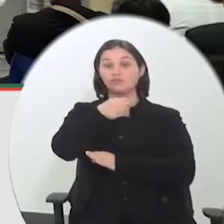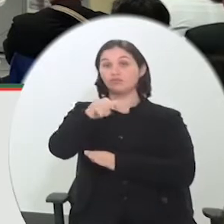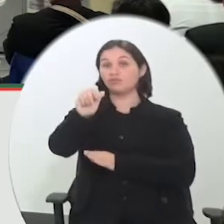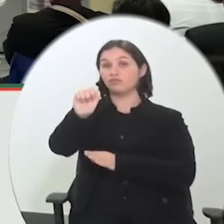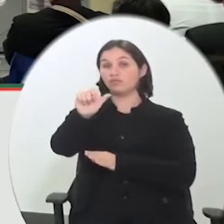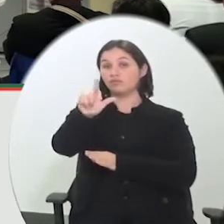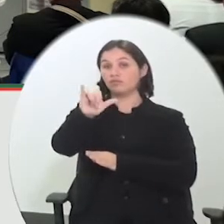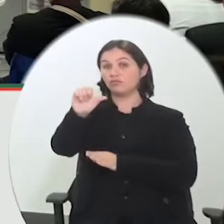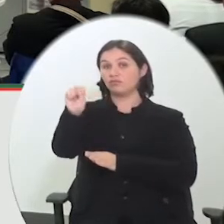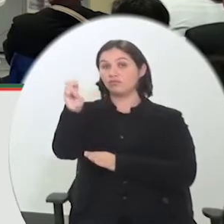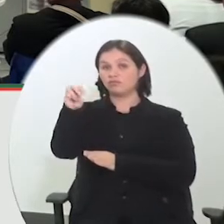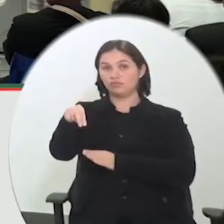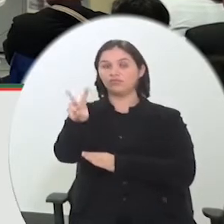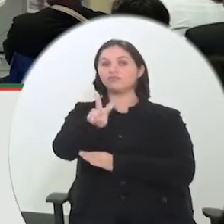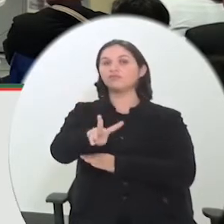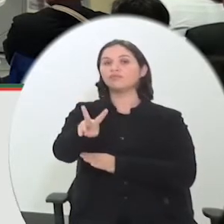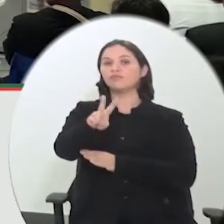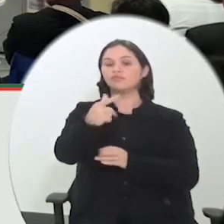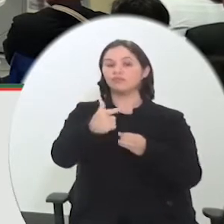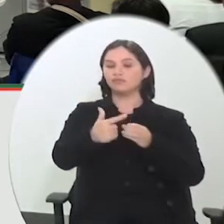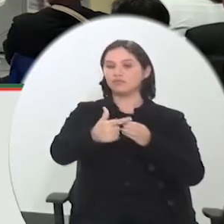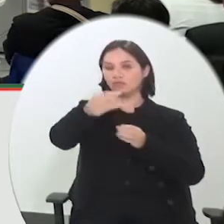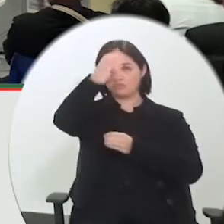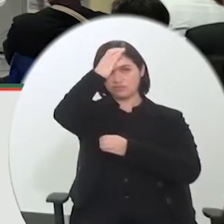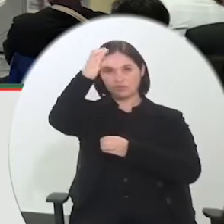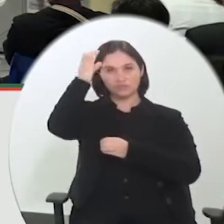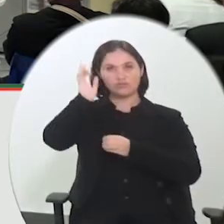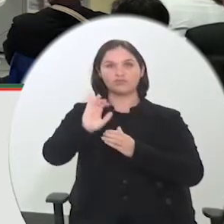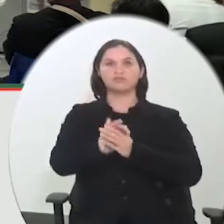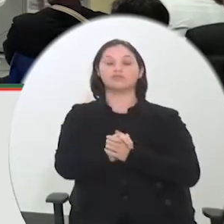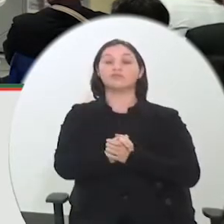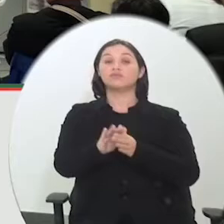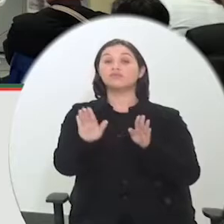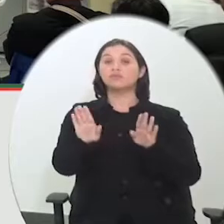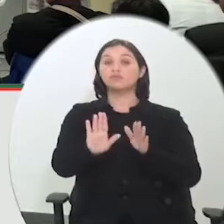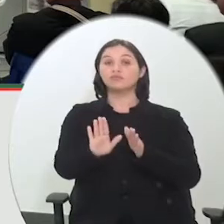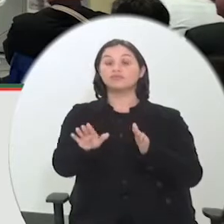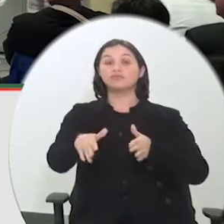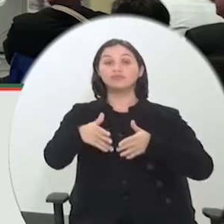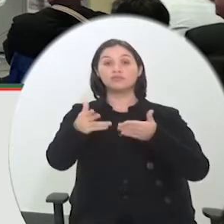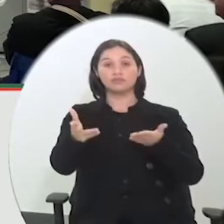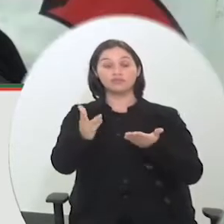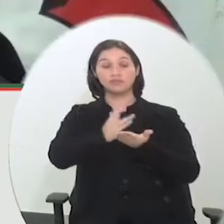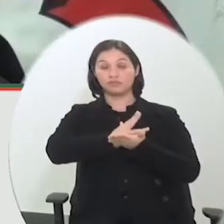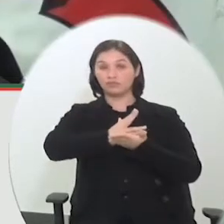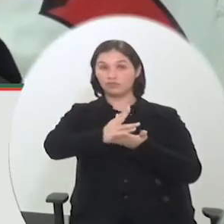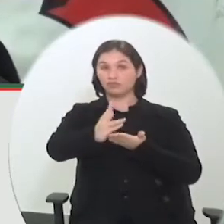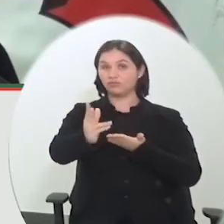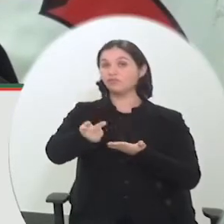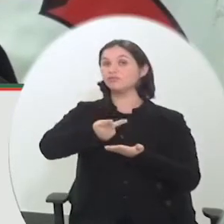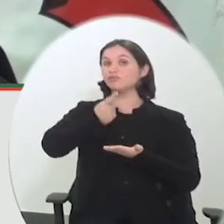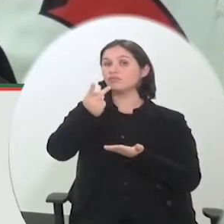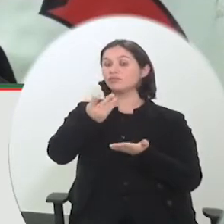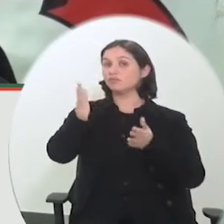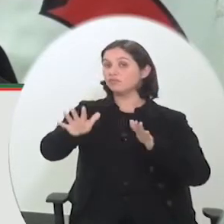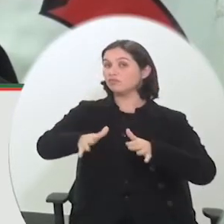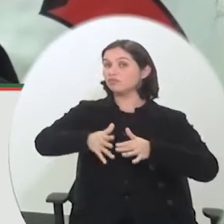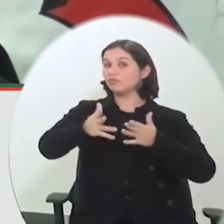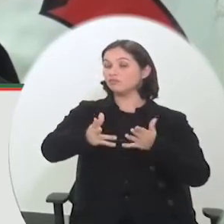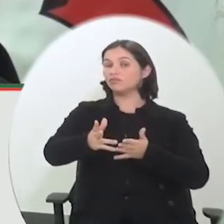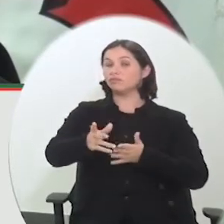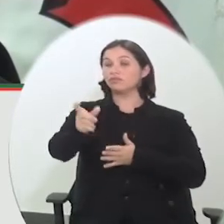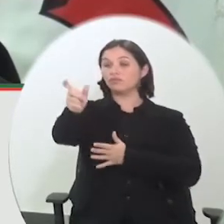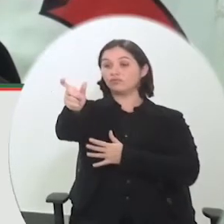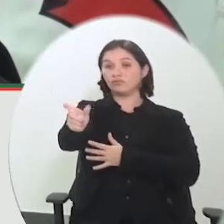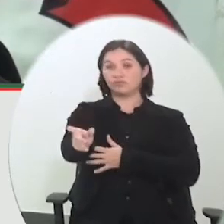vereador de Criciúma. E dando início aos pronunciamentos, convidamos para fazer uso da palavra o senhor vereador